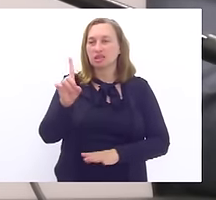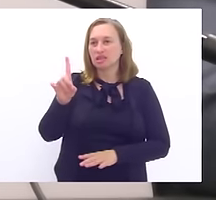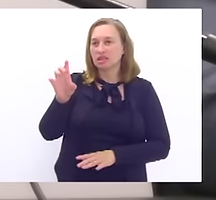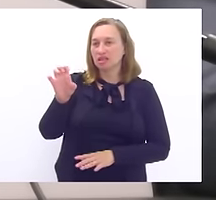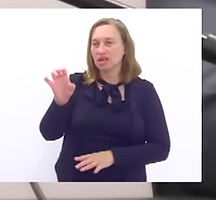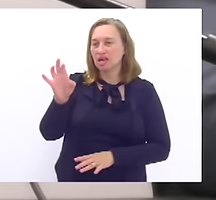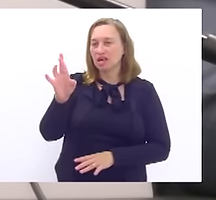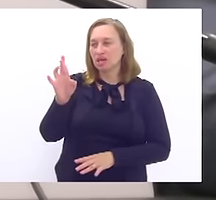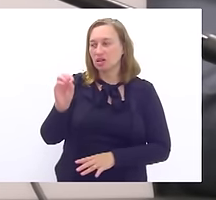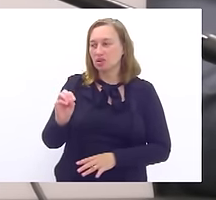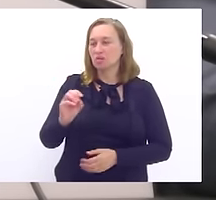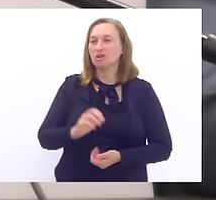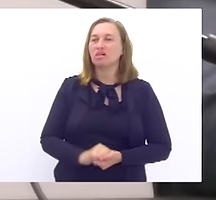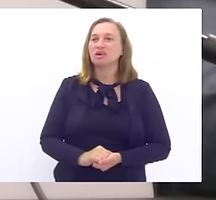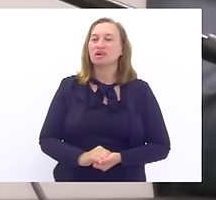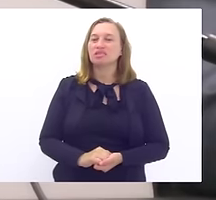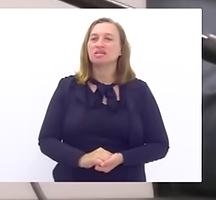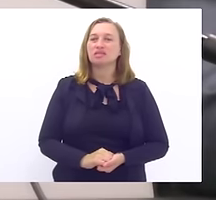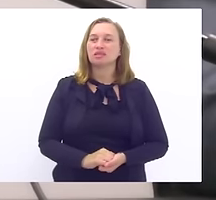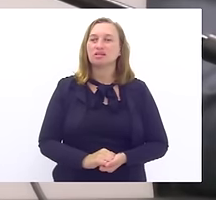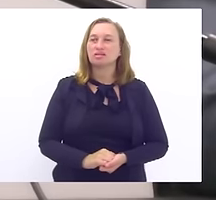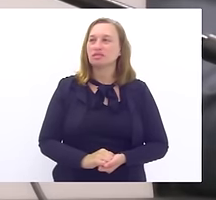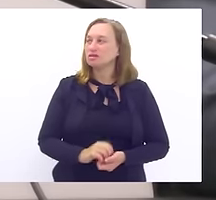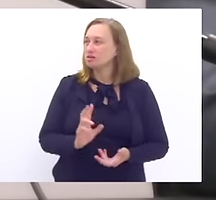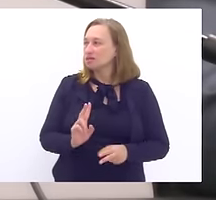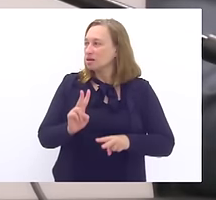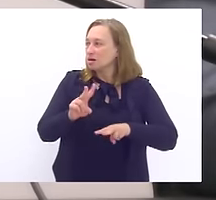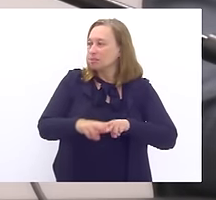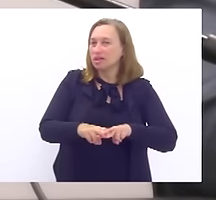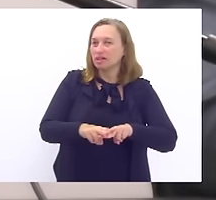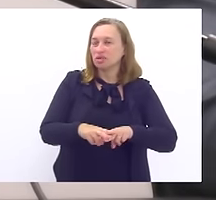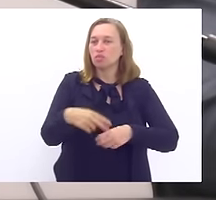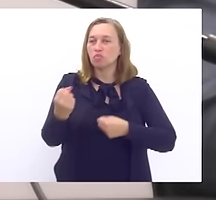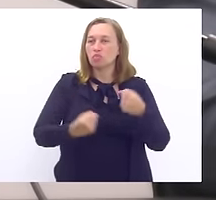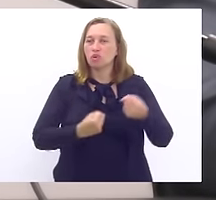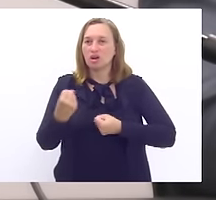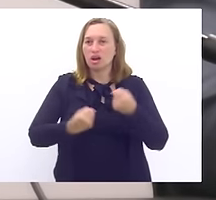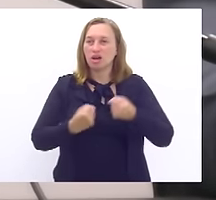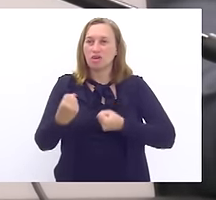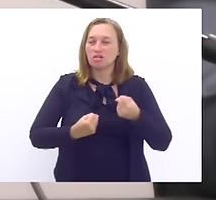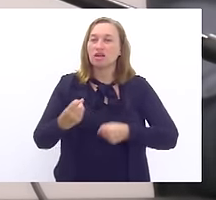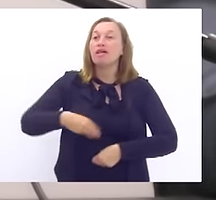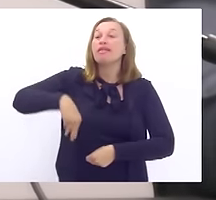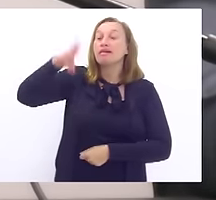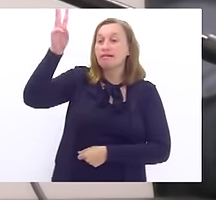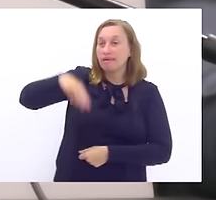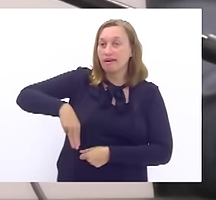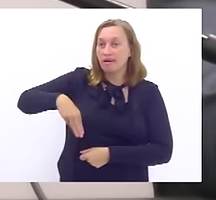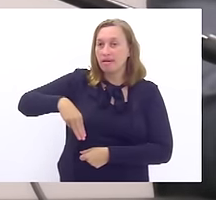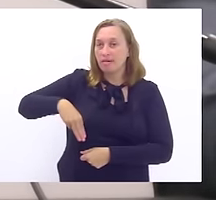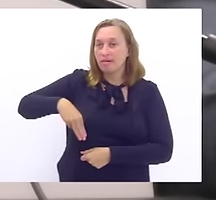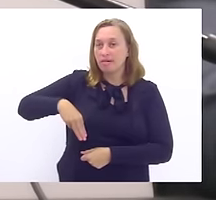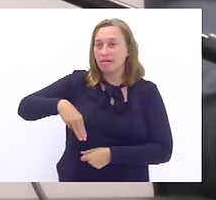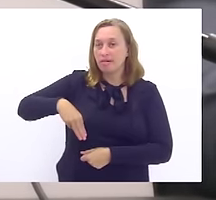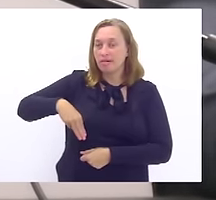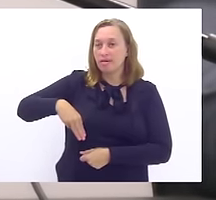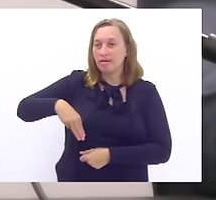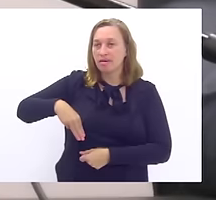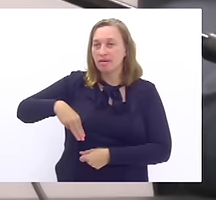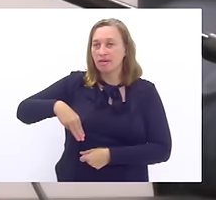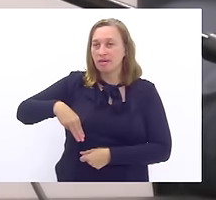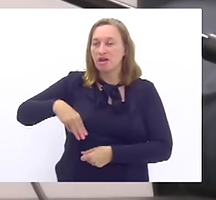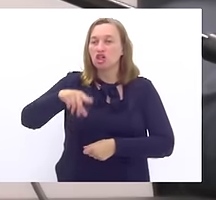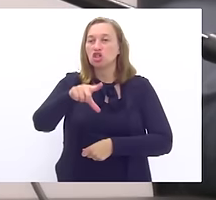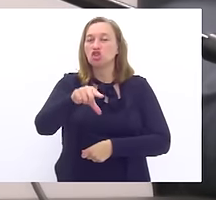da decisão ali quando apreende o veículo na remoção Quem determina no local para onde